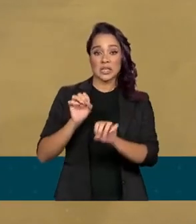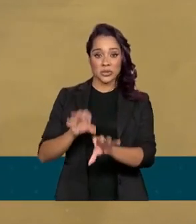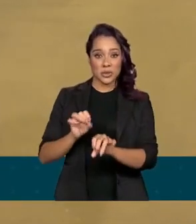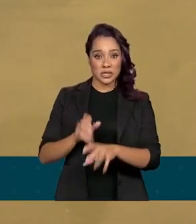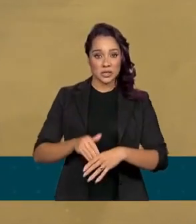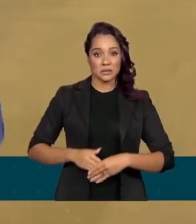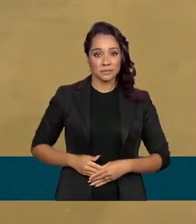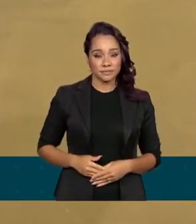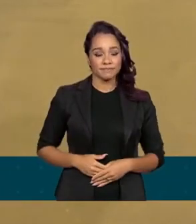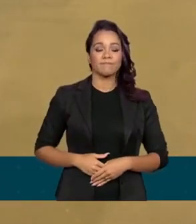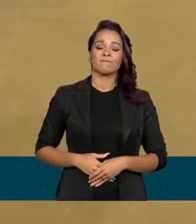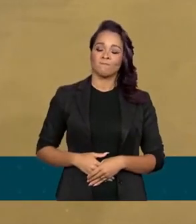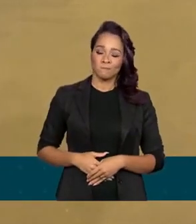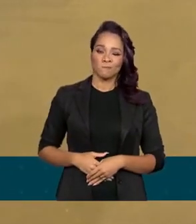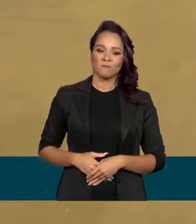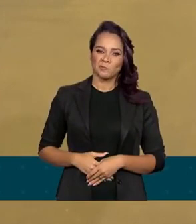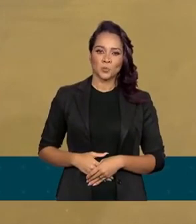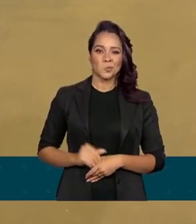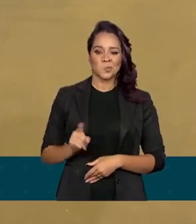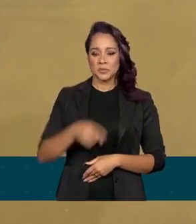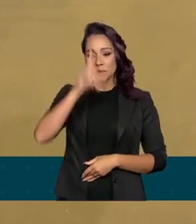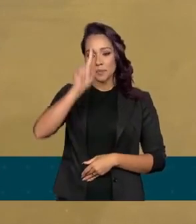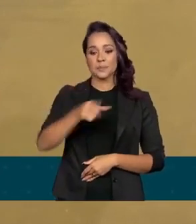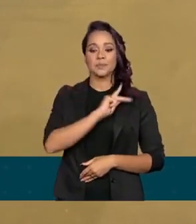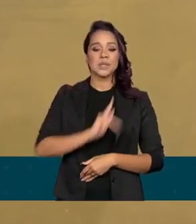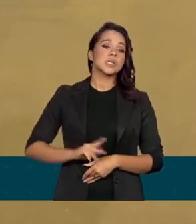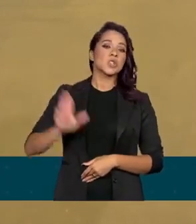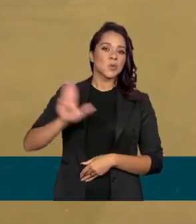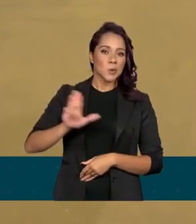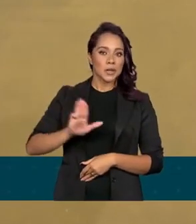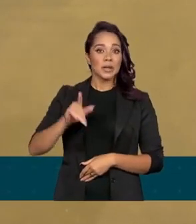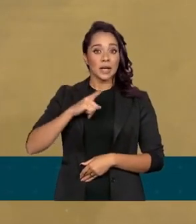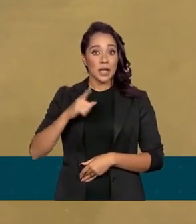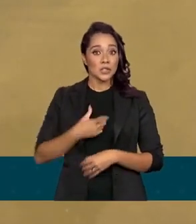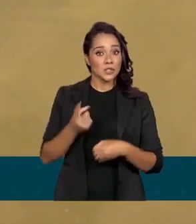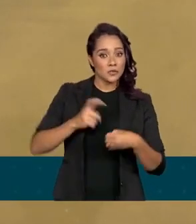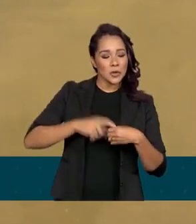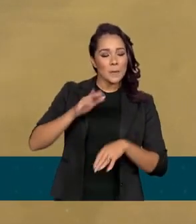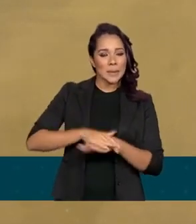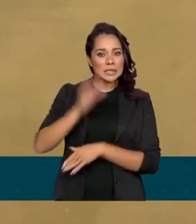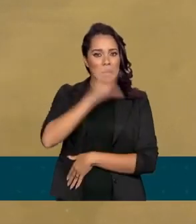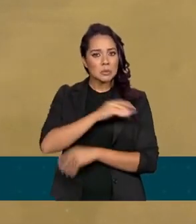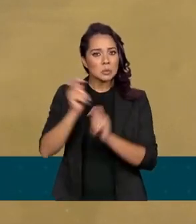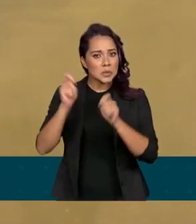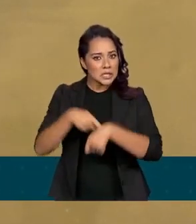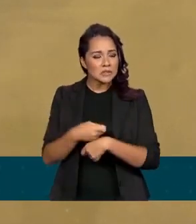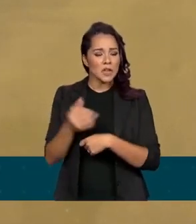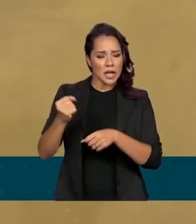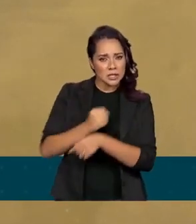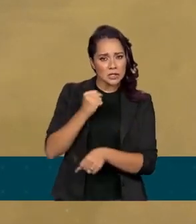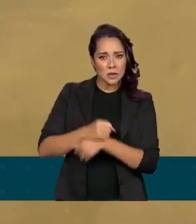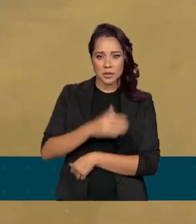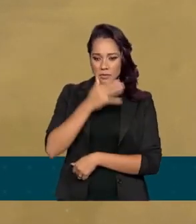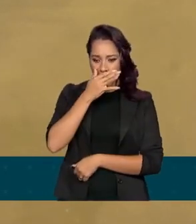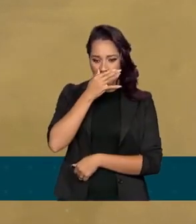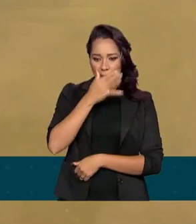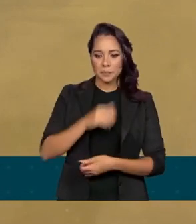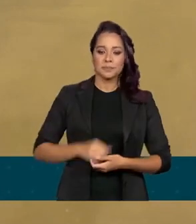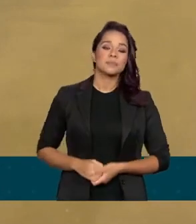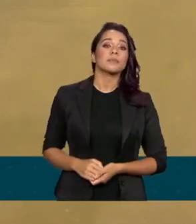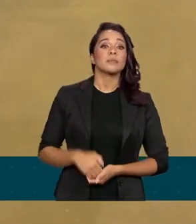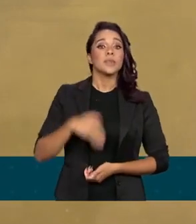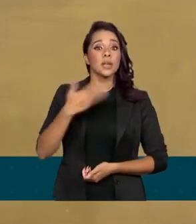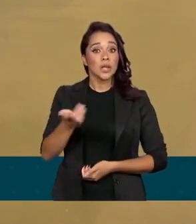Educação. E a determinação do presidente Lula é que a gente retome o mais rápido possível essas obras.